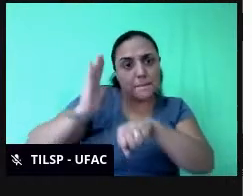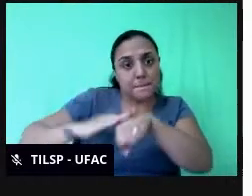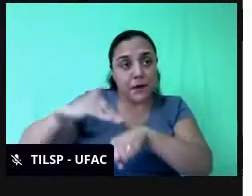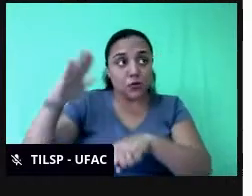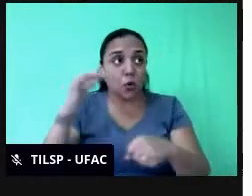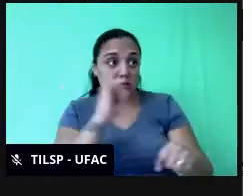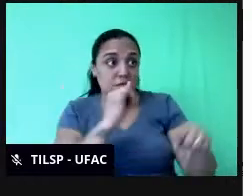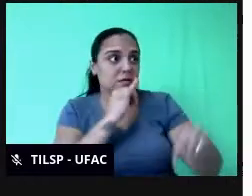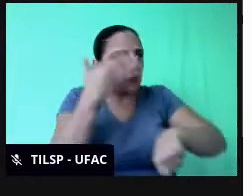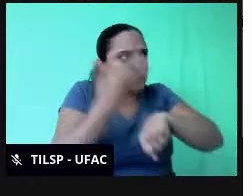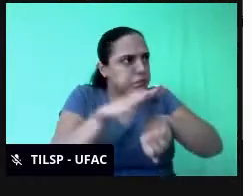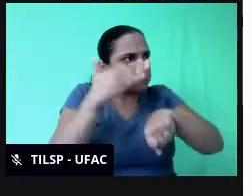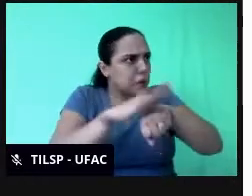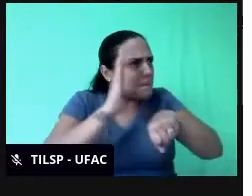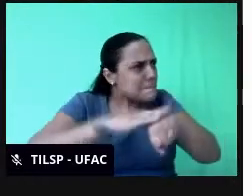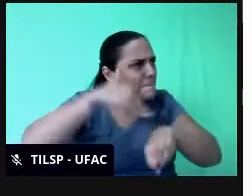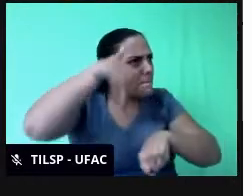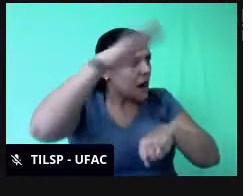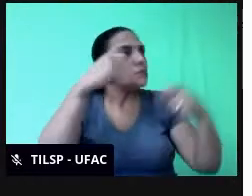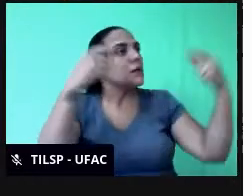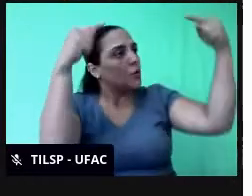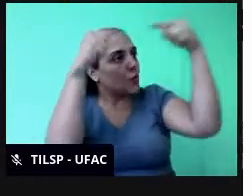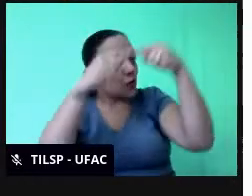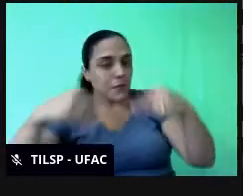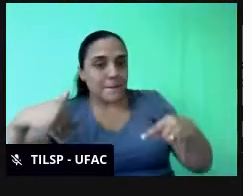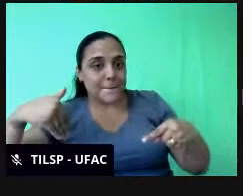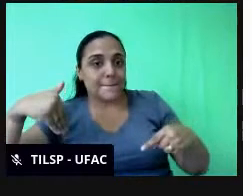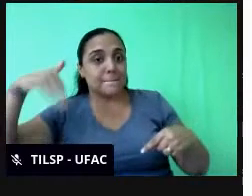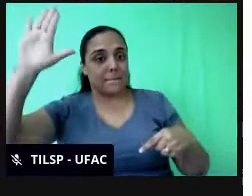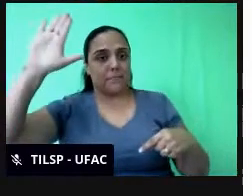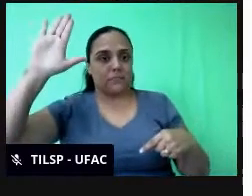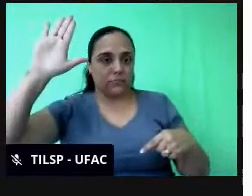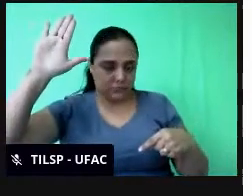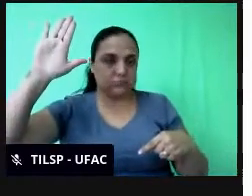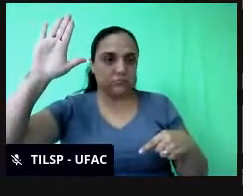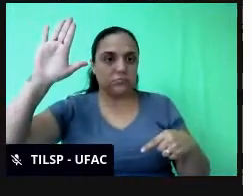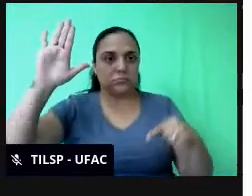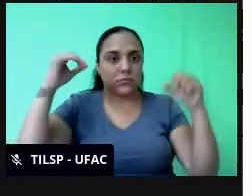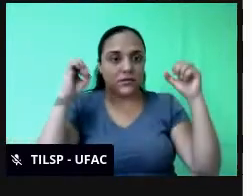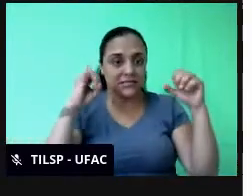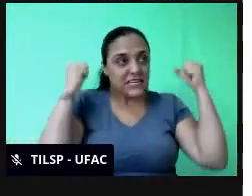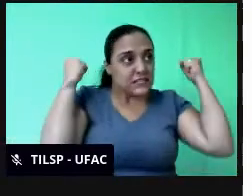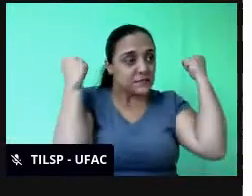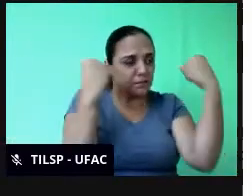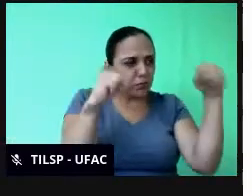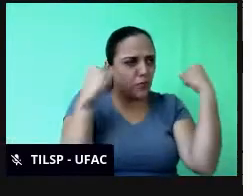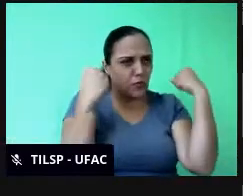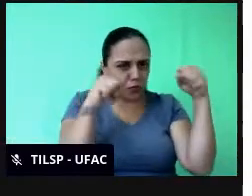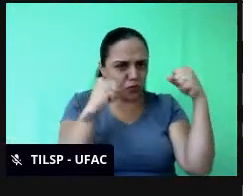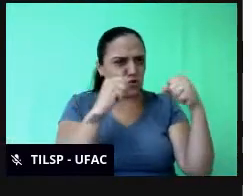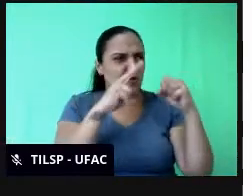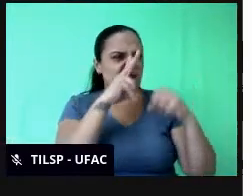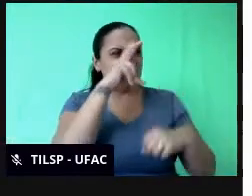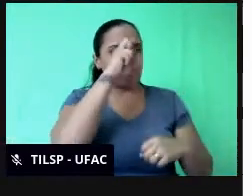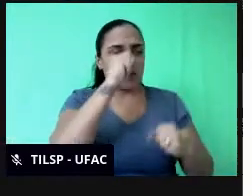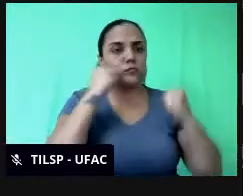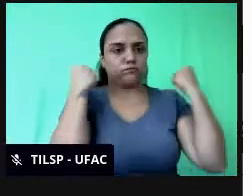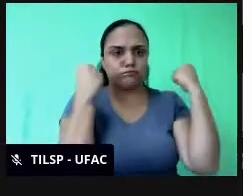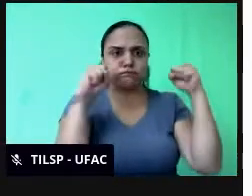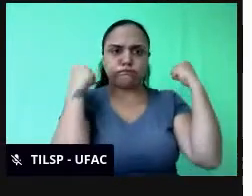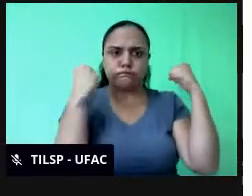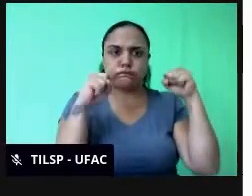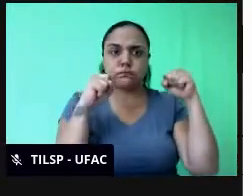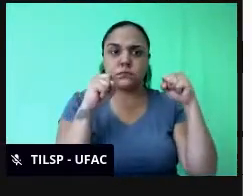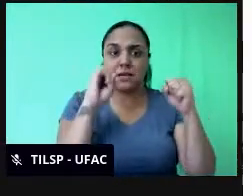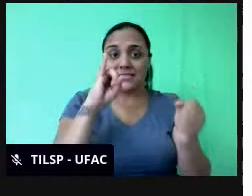o ideal, gente, pela recomendação mais atual da Sports Medicine de 2018, é que os